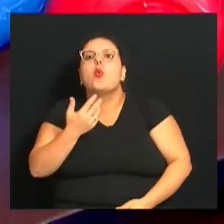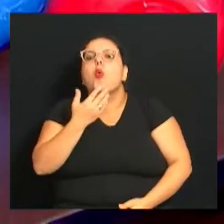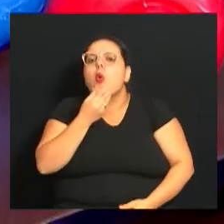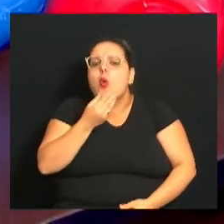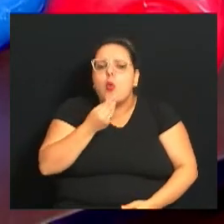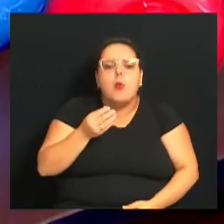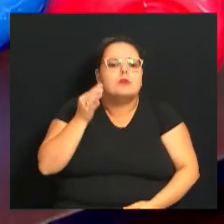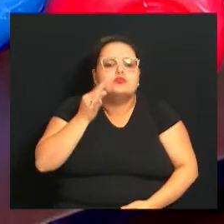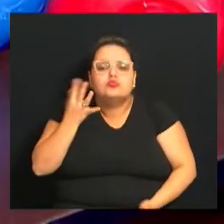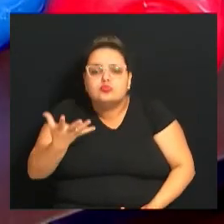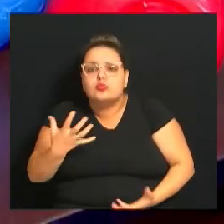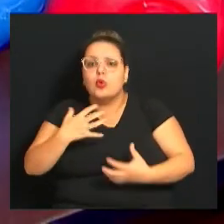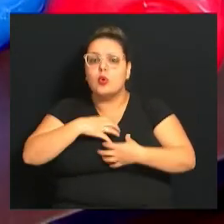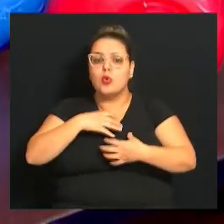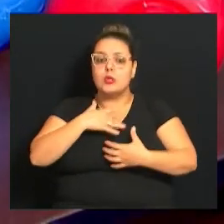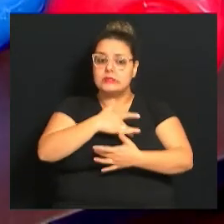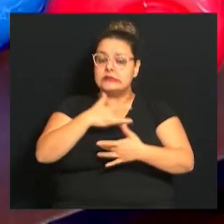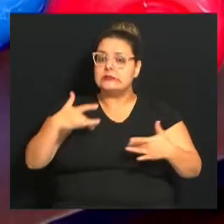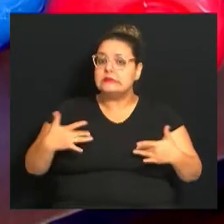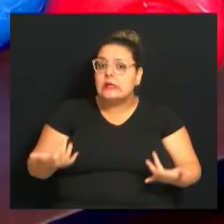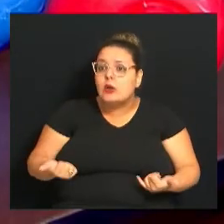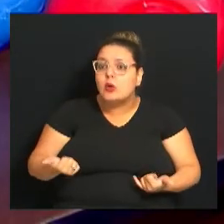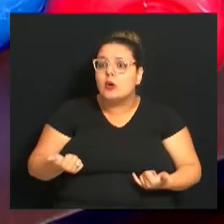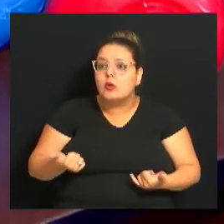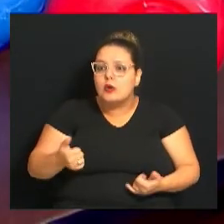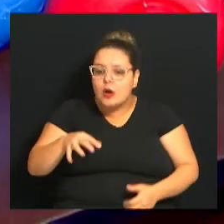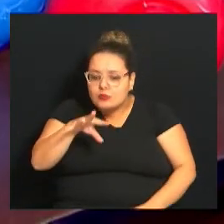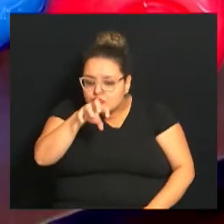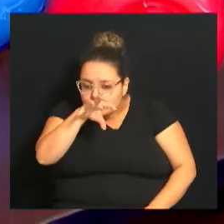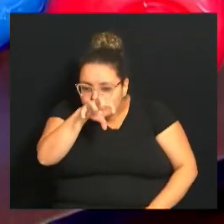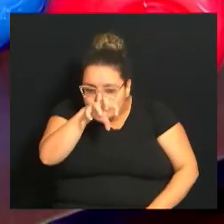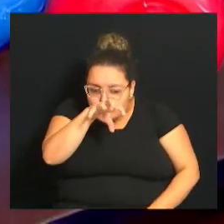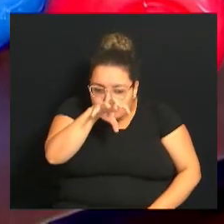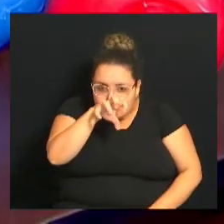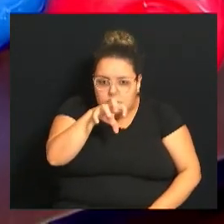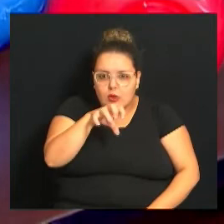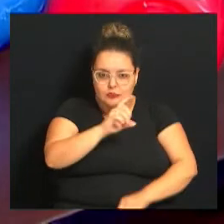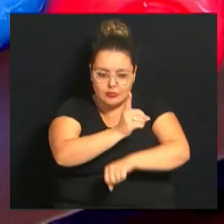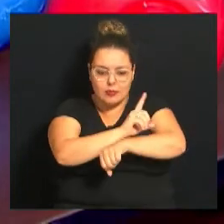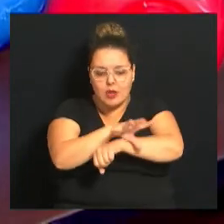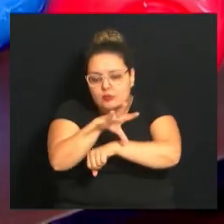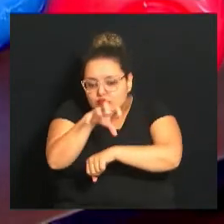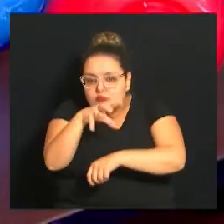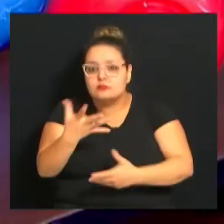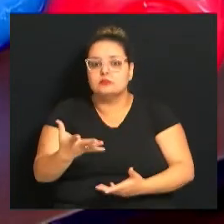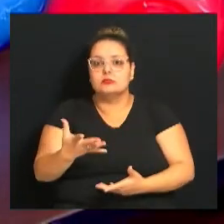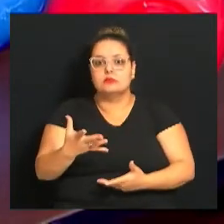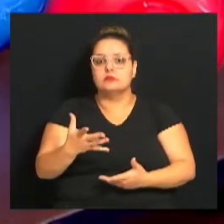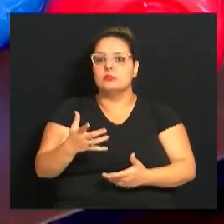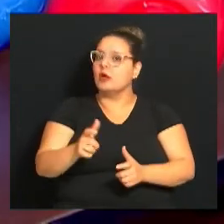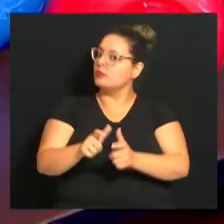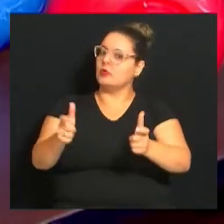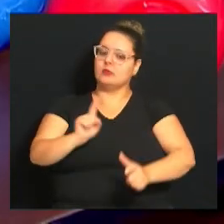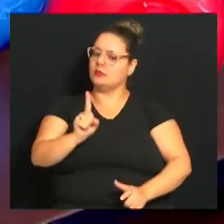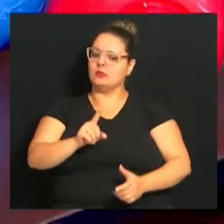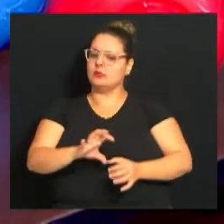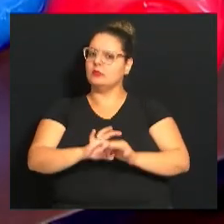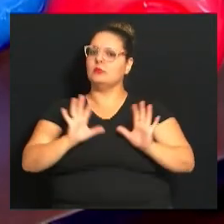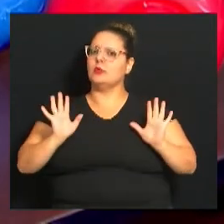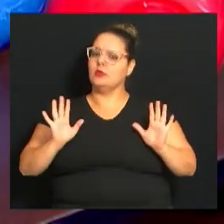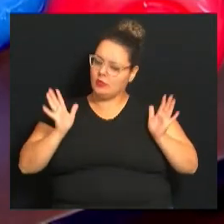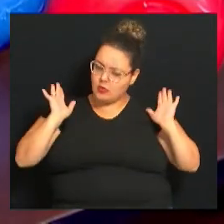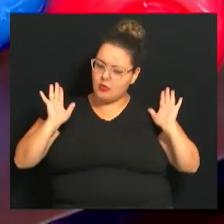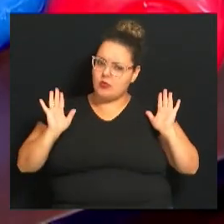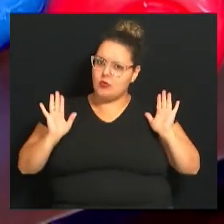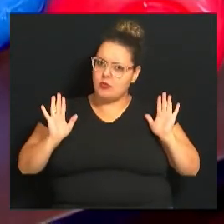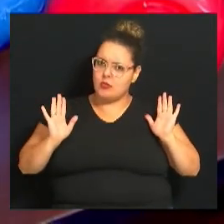a questão de saúde. Eu falo, então aquela cheirada é muito importante, porém, nem todo cachorro permite, nem todo cachorro sabe se aproximar.